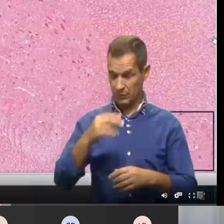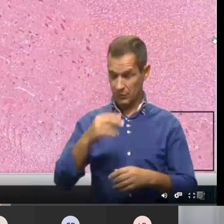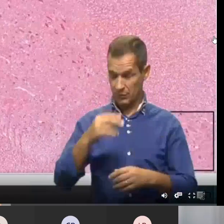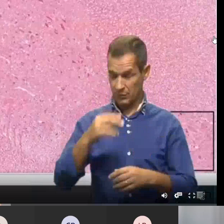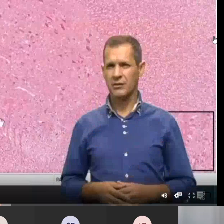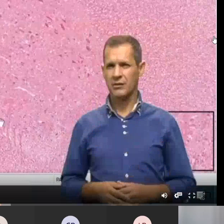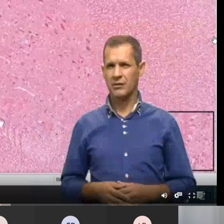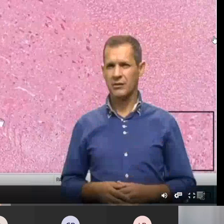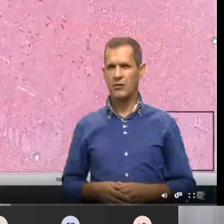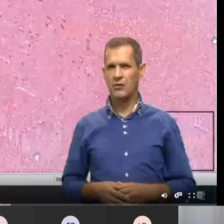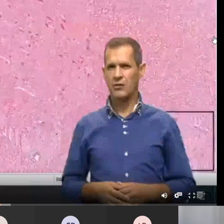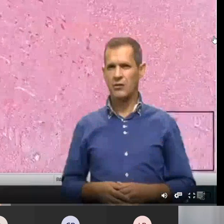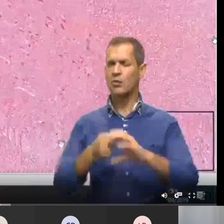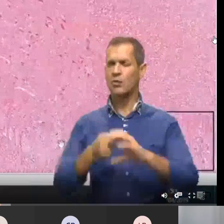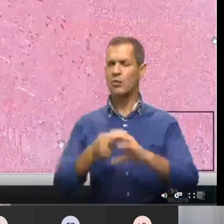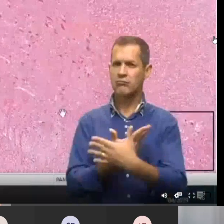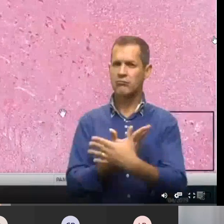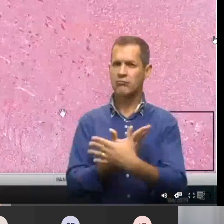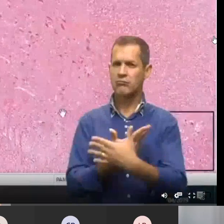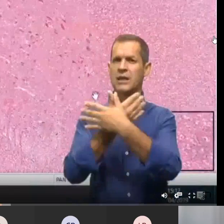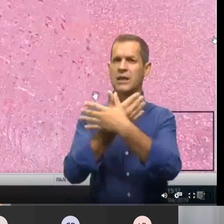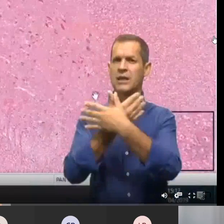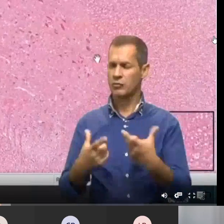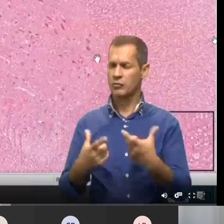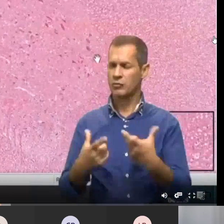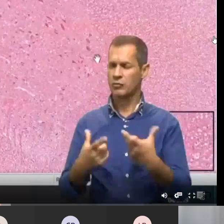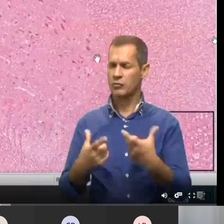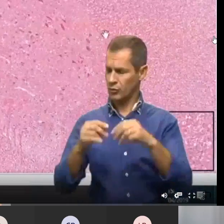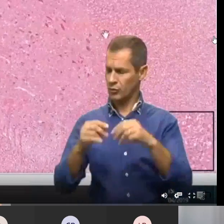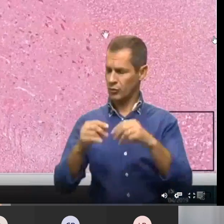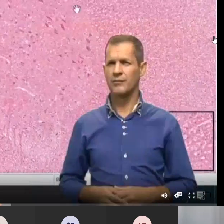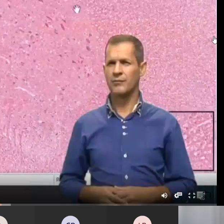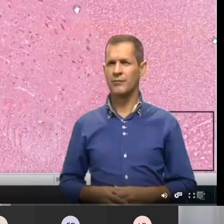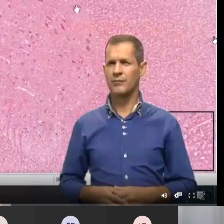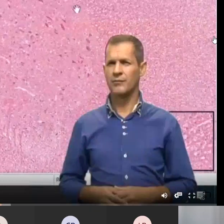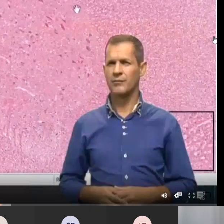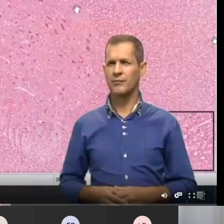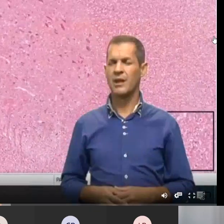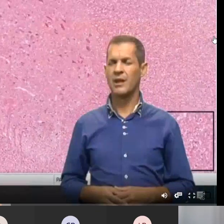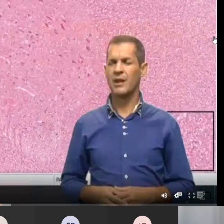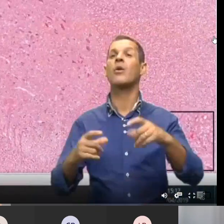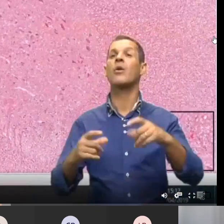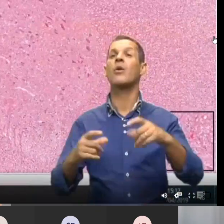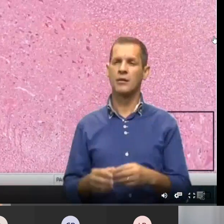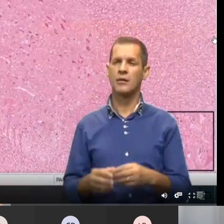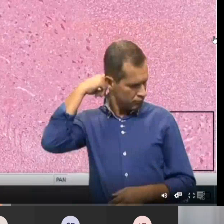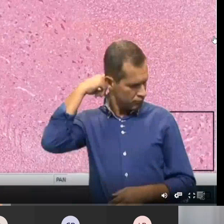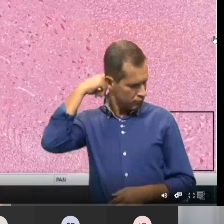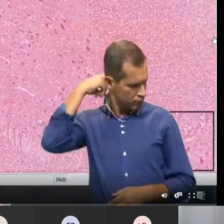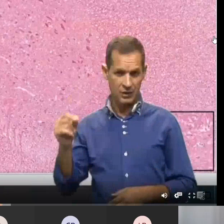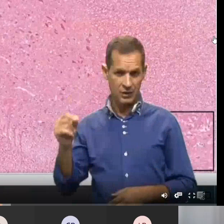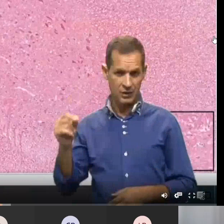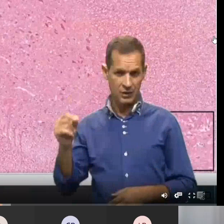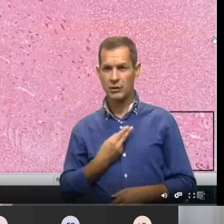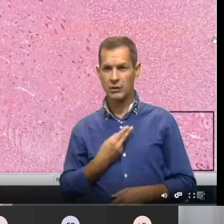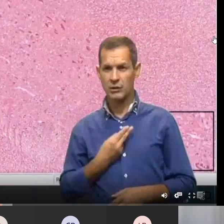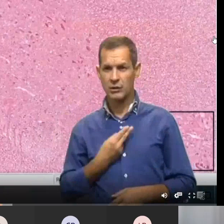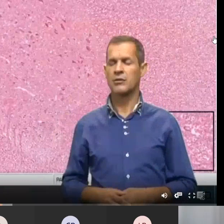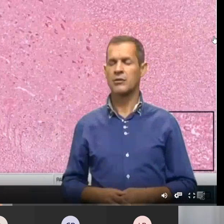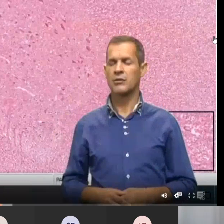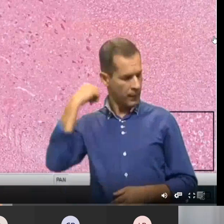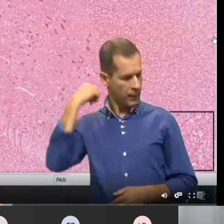de borboleta. Toda essa região mais central, então, é a região medular da nossa medula